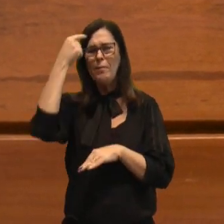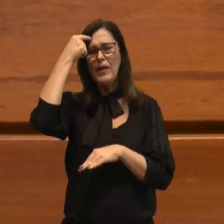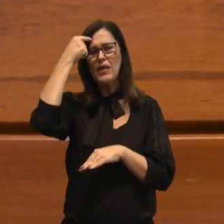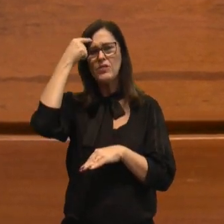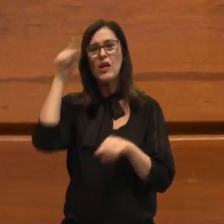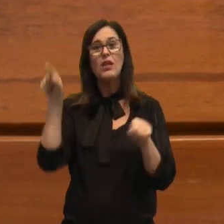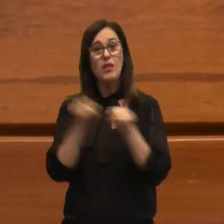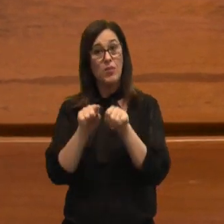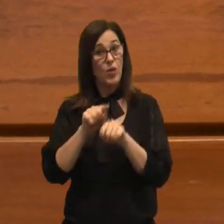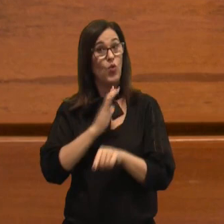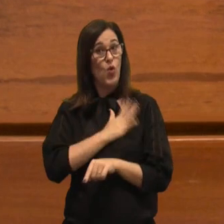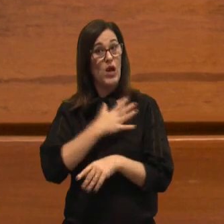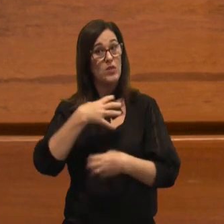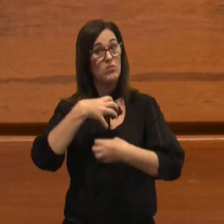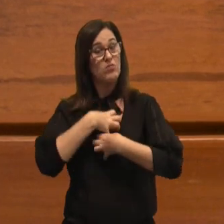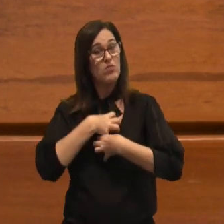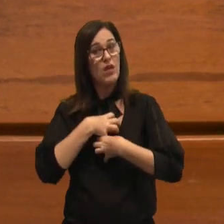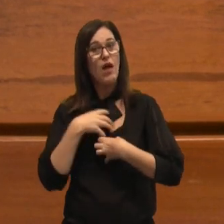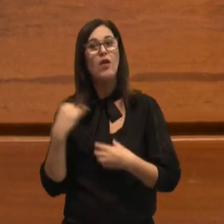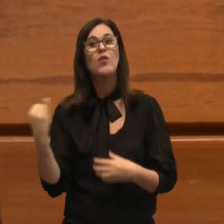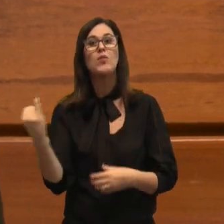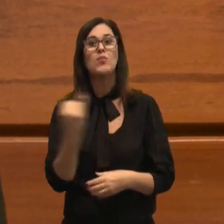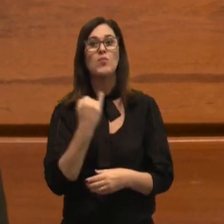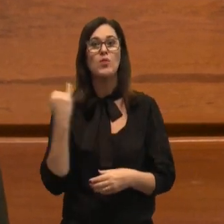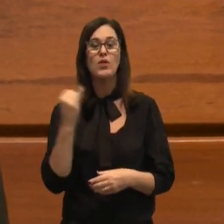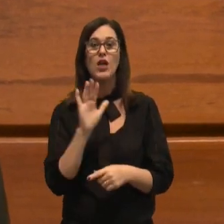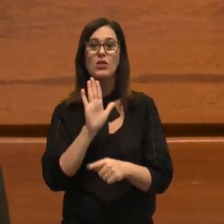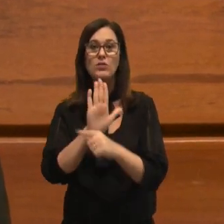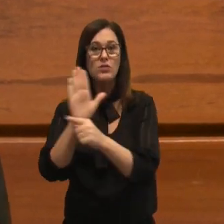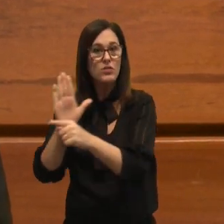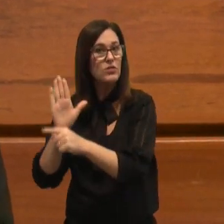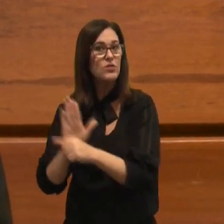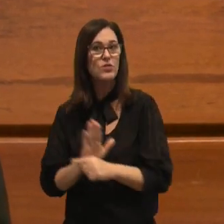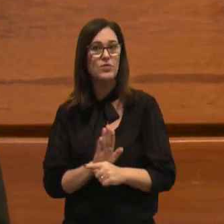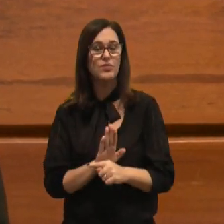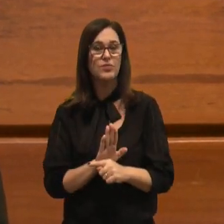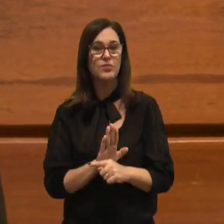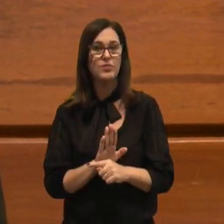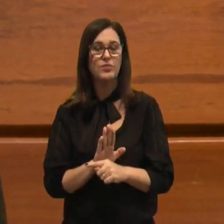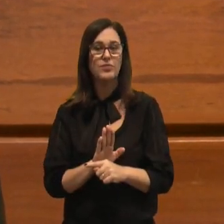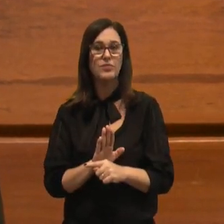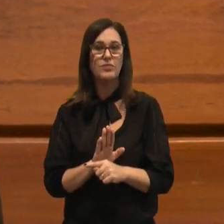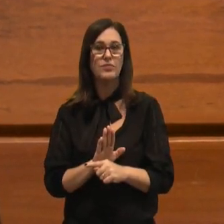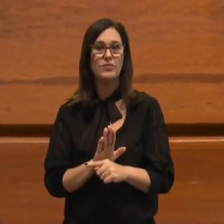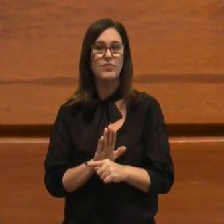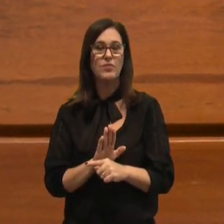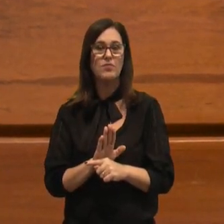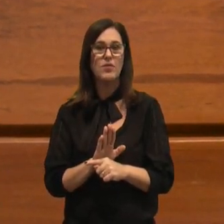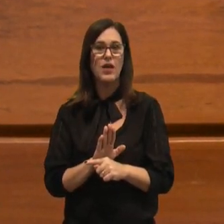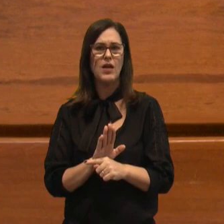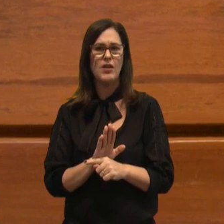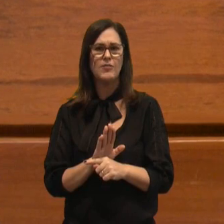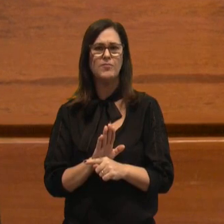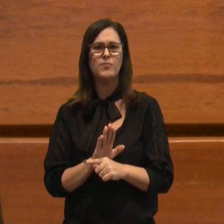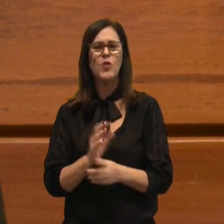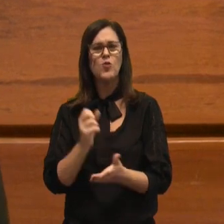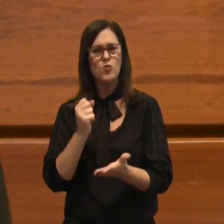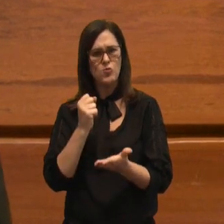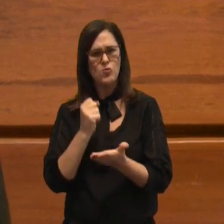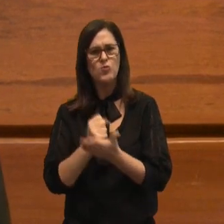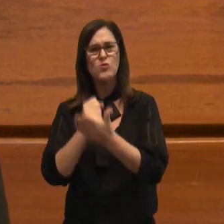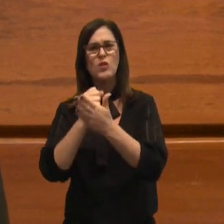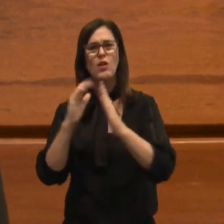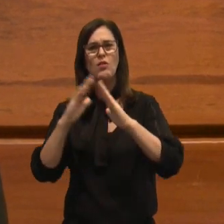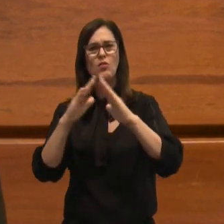nossos corações a importância de contribuirmos para a manutenção da casa do Senhor